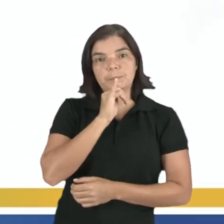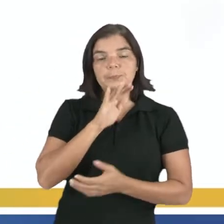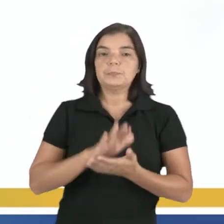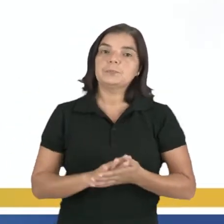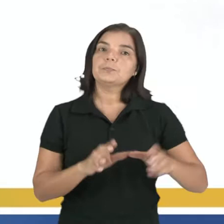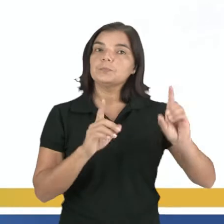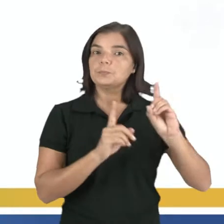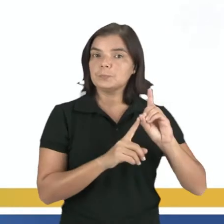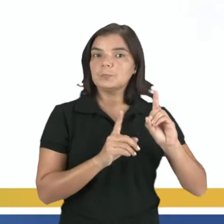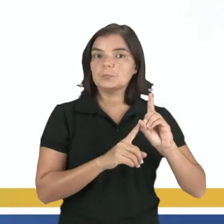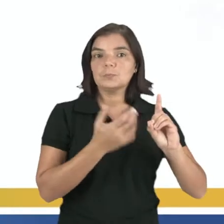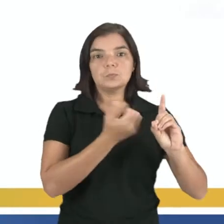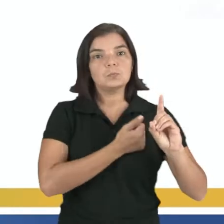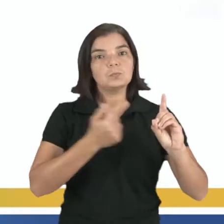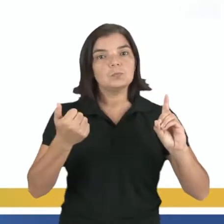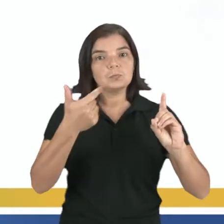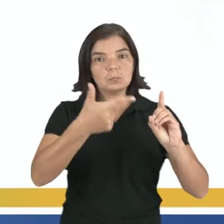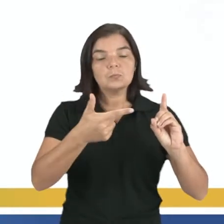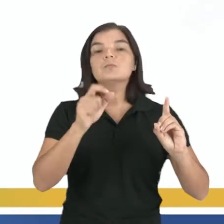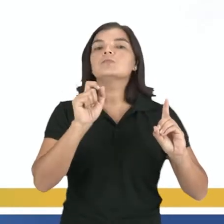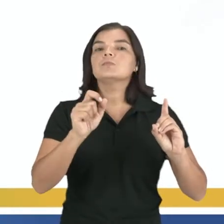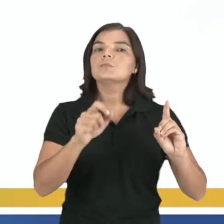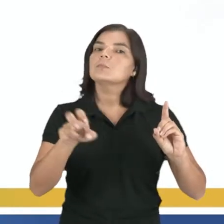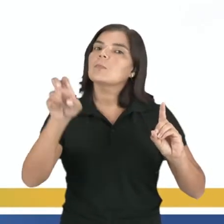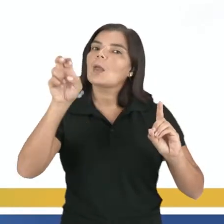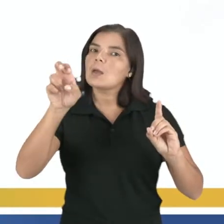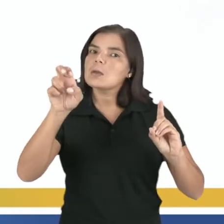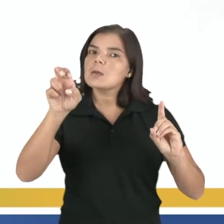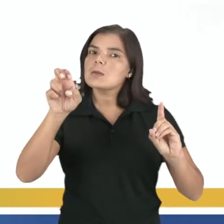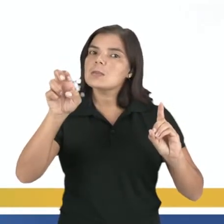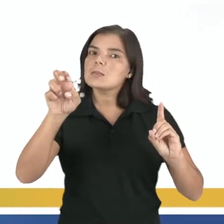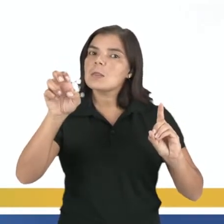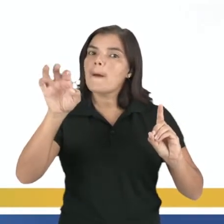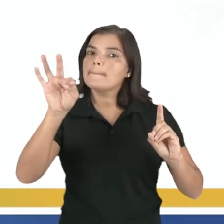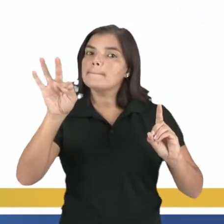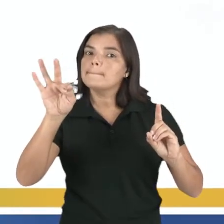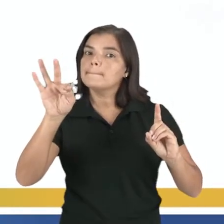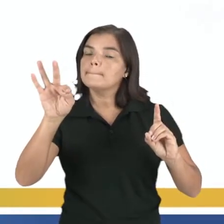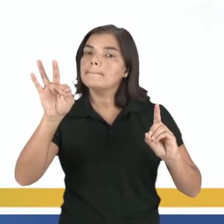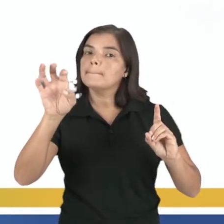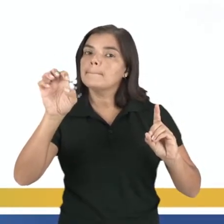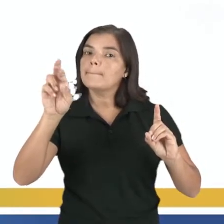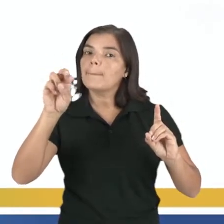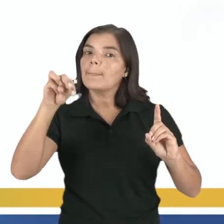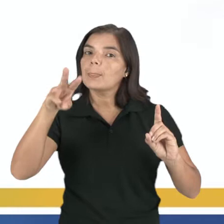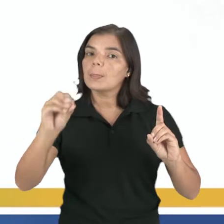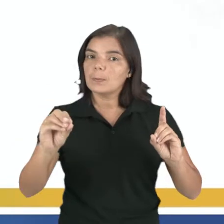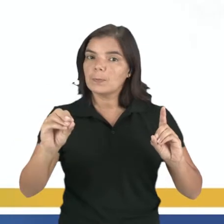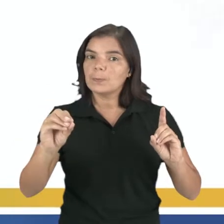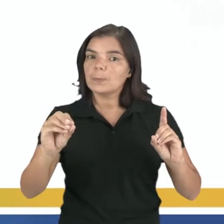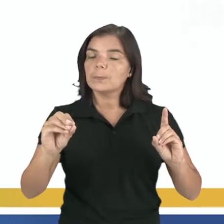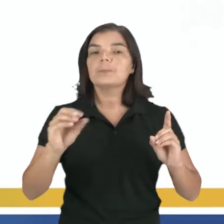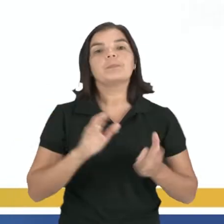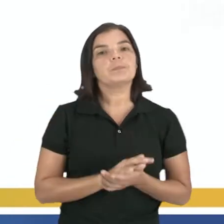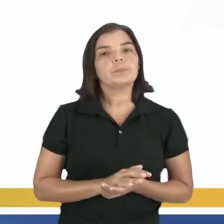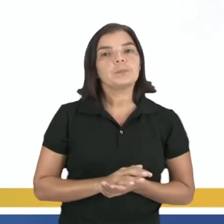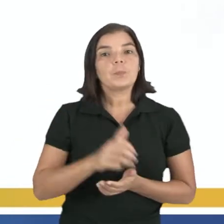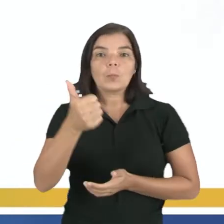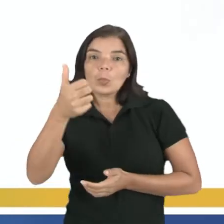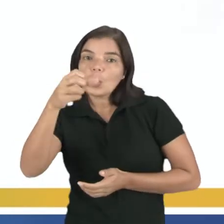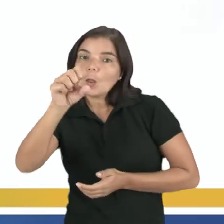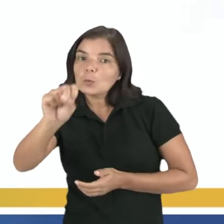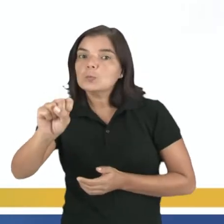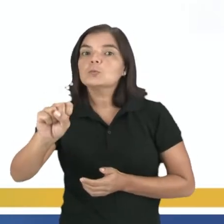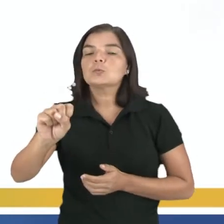exemplo D, o número 12 ocupa a quinta posição, porque ele é o quinto termo dessa sequência, né? O